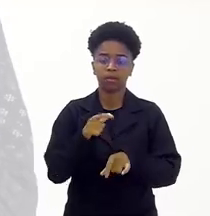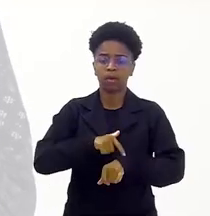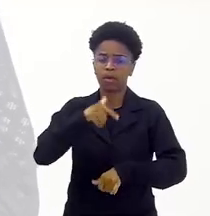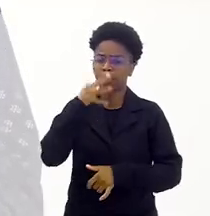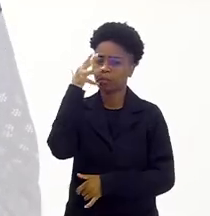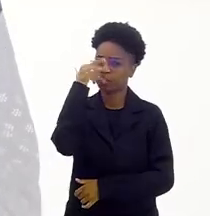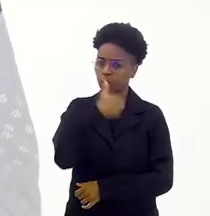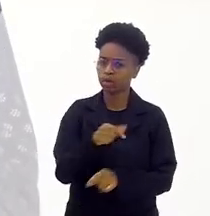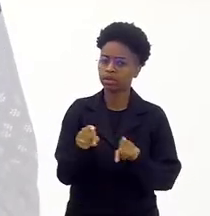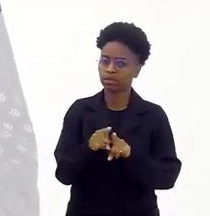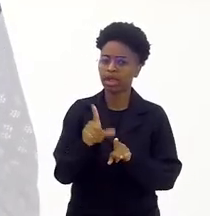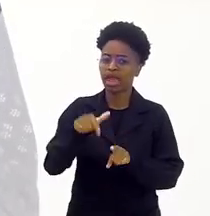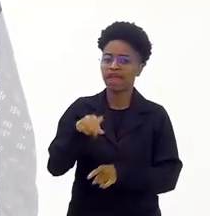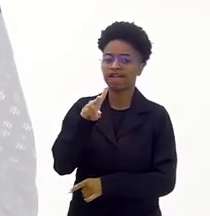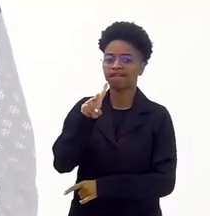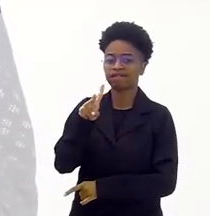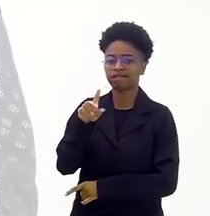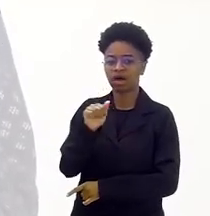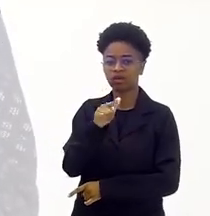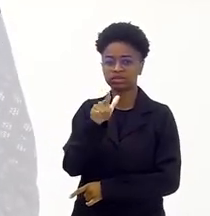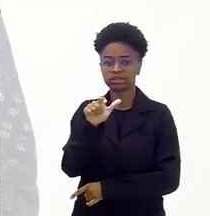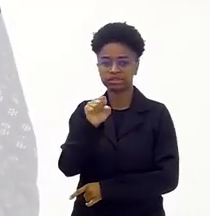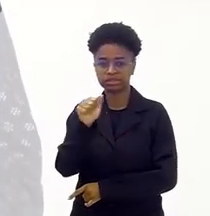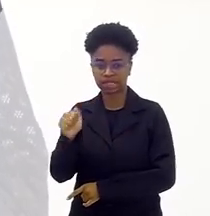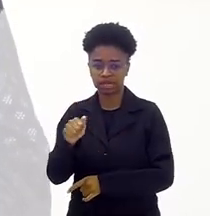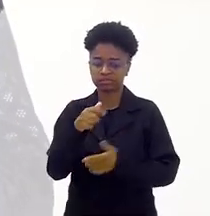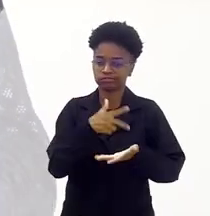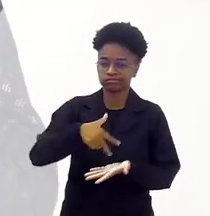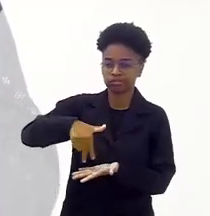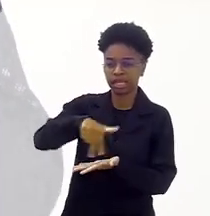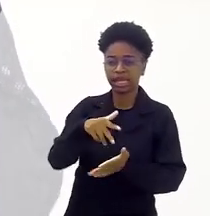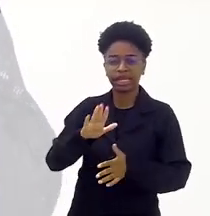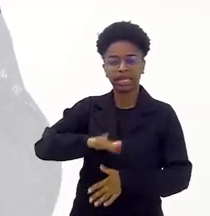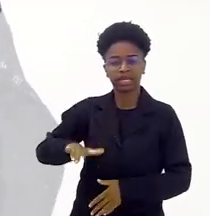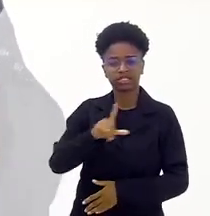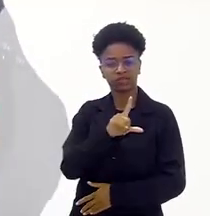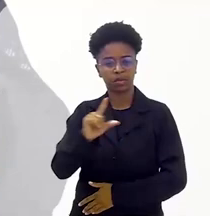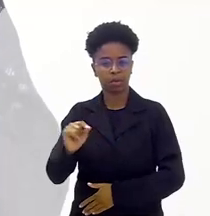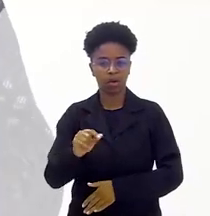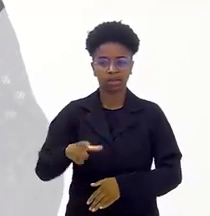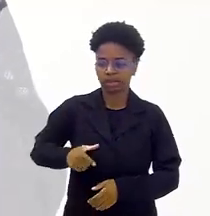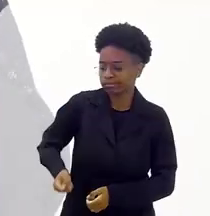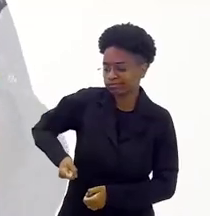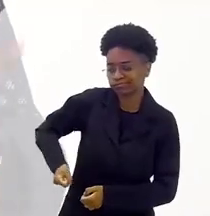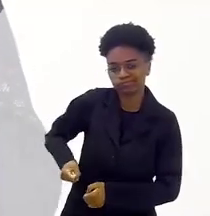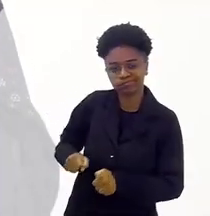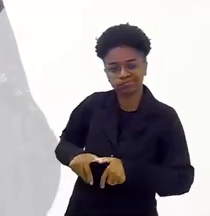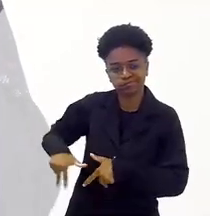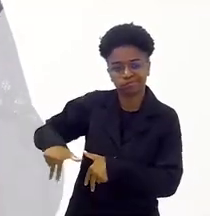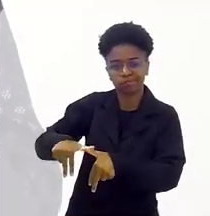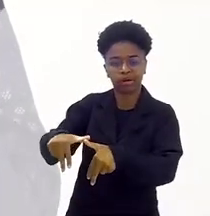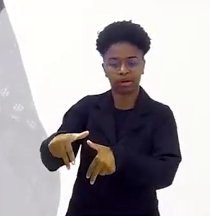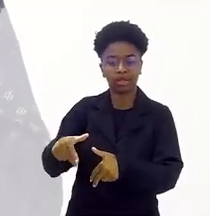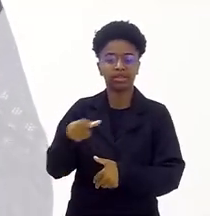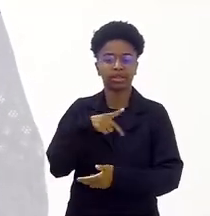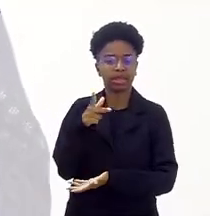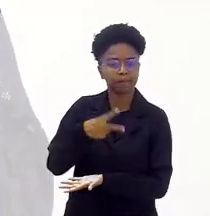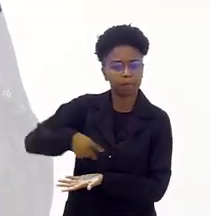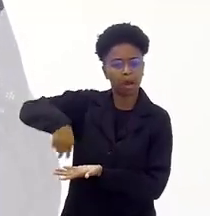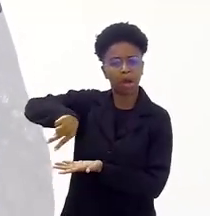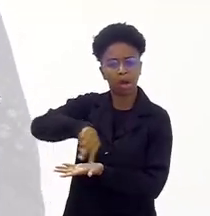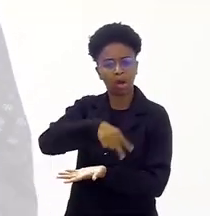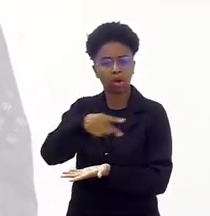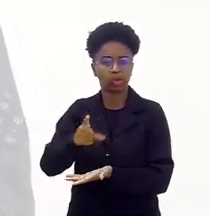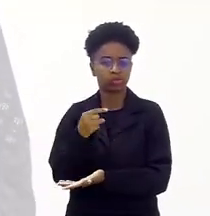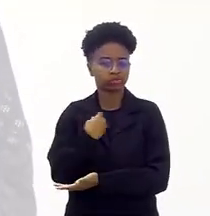um momento bonito também, que é a valsa do adeus, na hora que ele criança vai embora com a malinha na mão. Aí vê uma bailarina, dança, um balé,